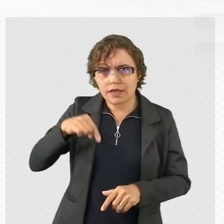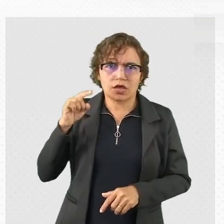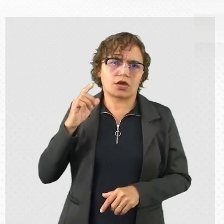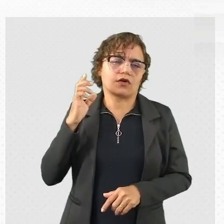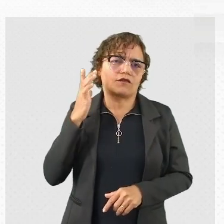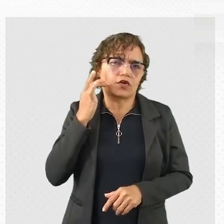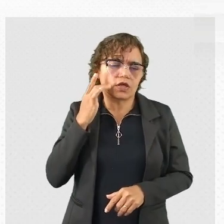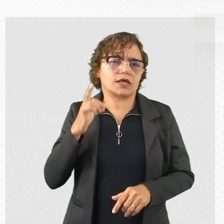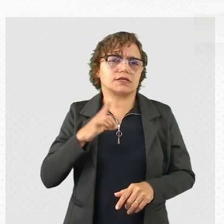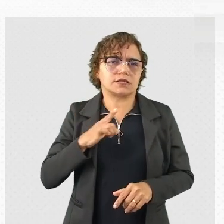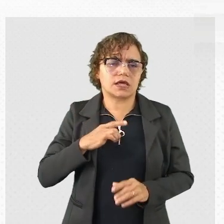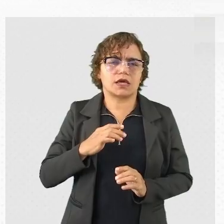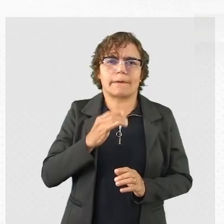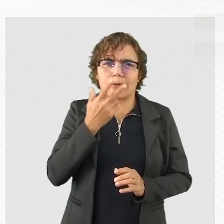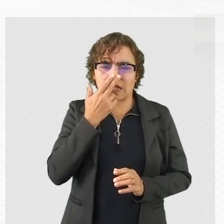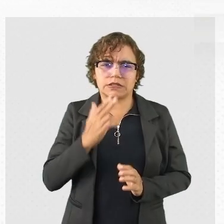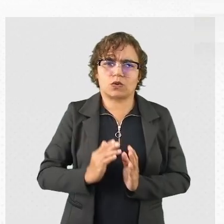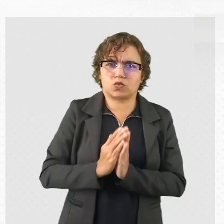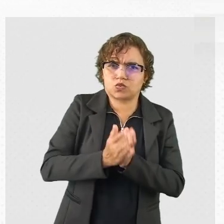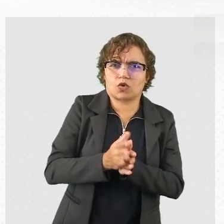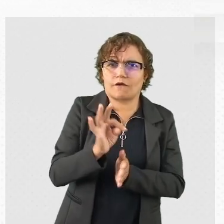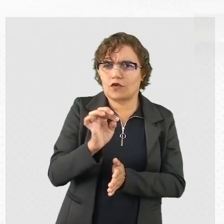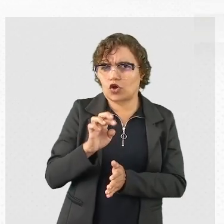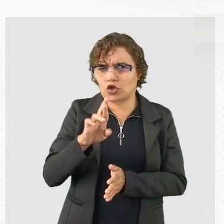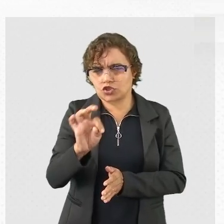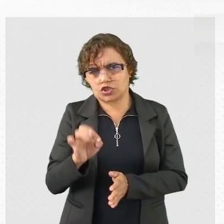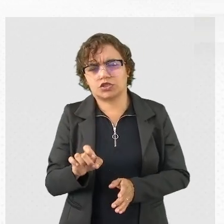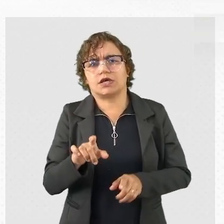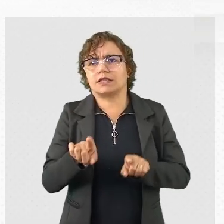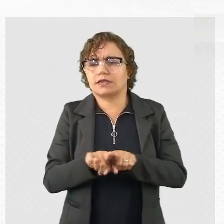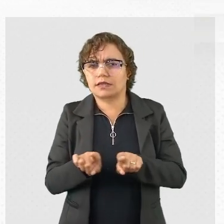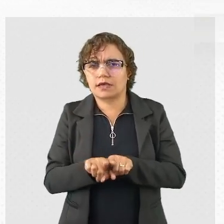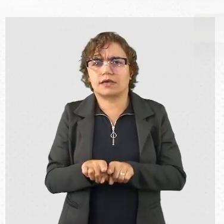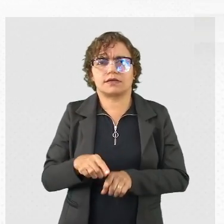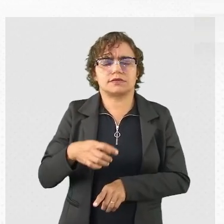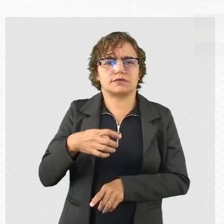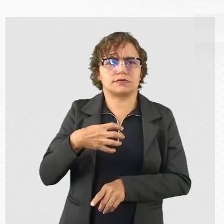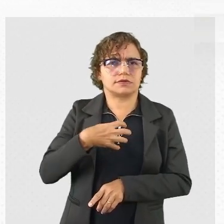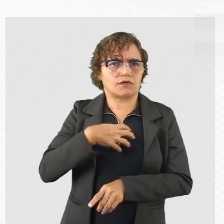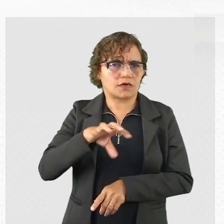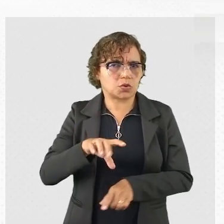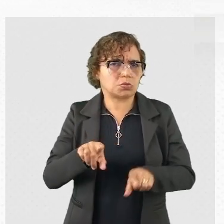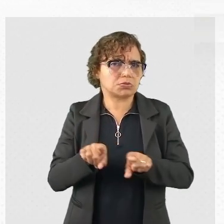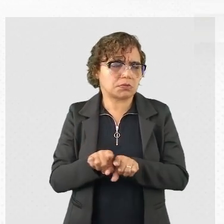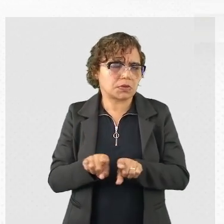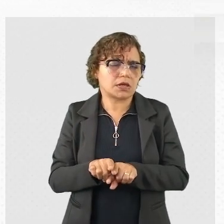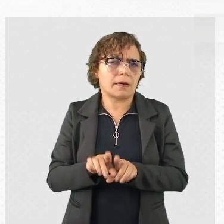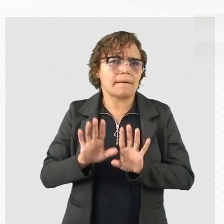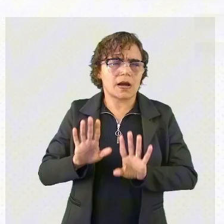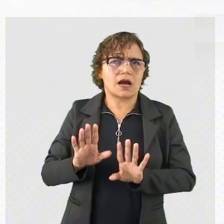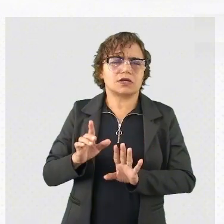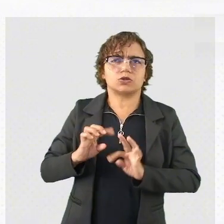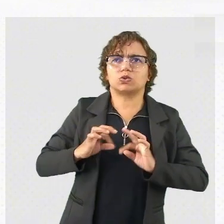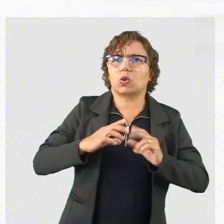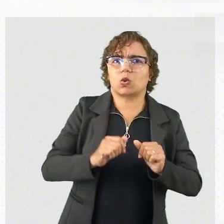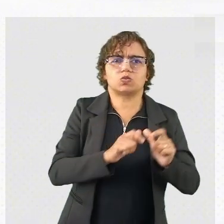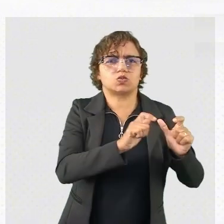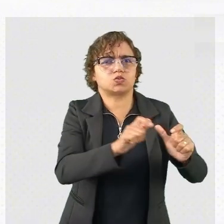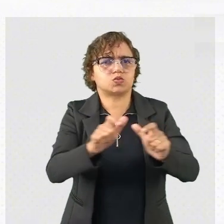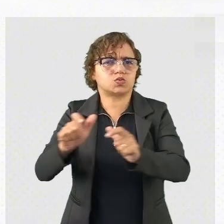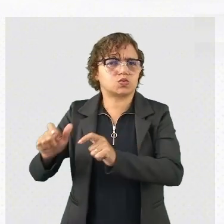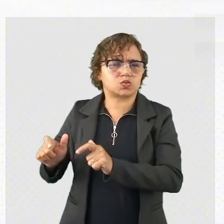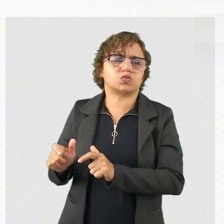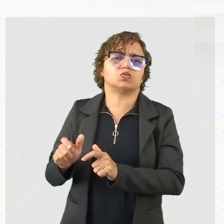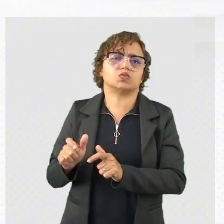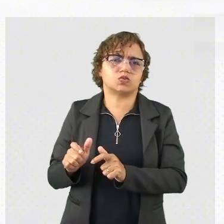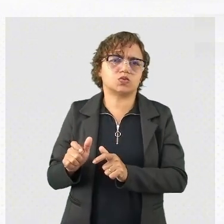forte aqui em São Luís, você tem um forte, por exemplo, em Salvador, mas não eram todos os lugares que você poderia ter fortes que tentavam impedir